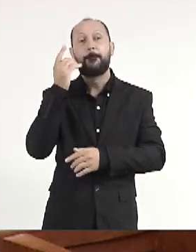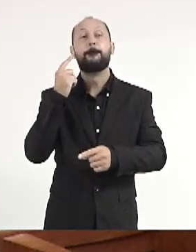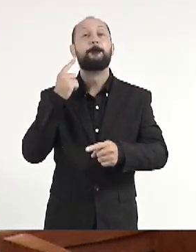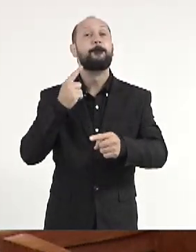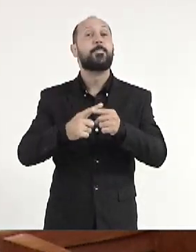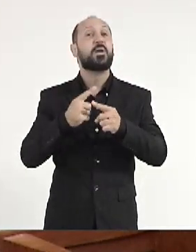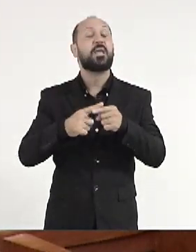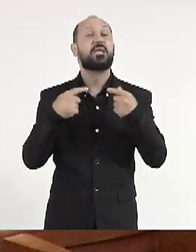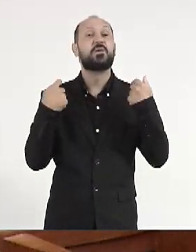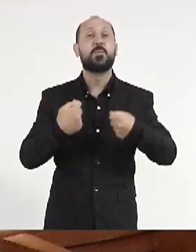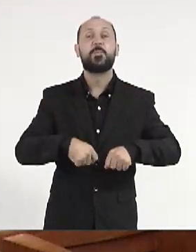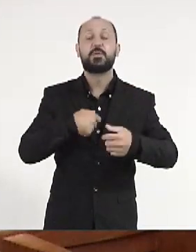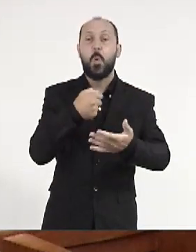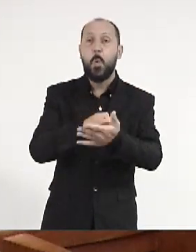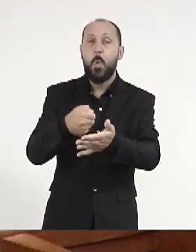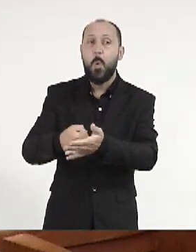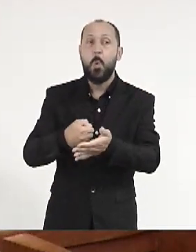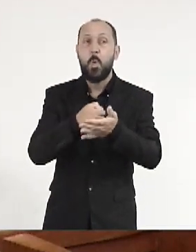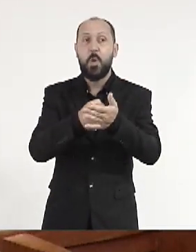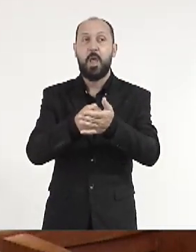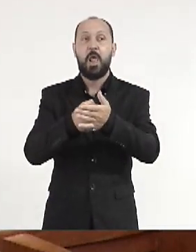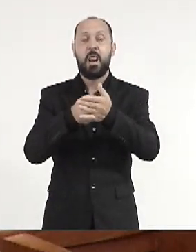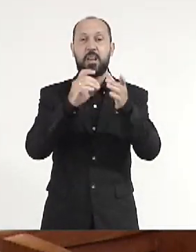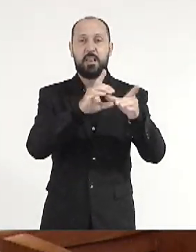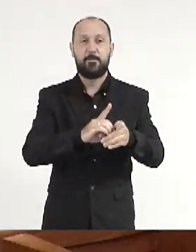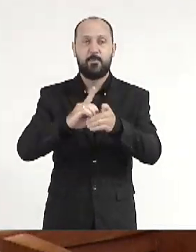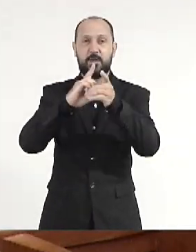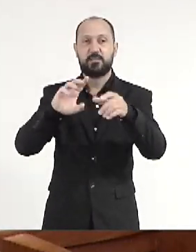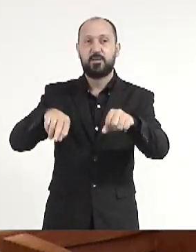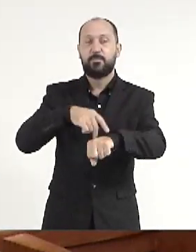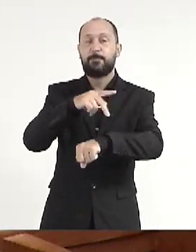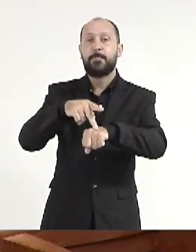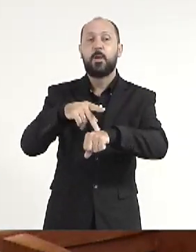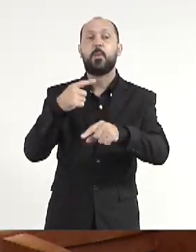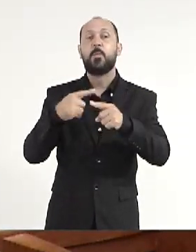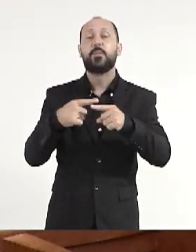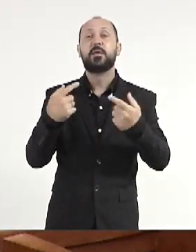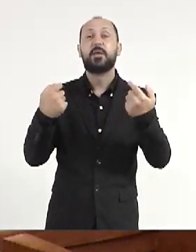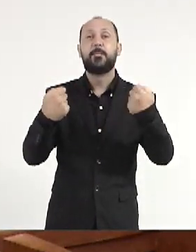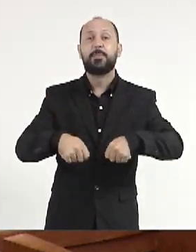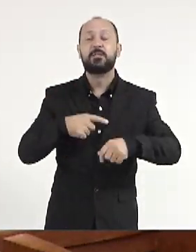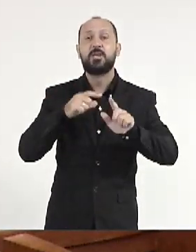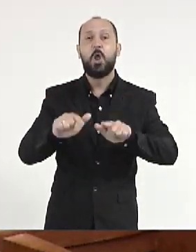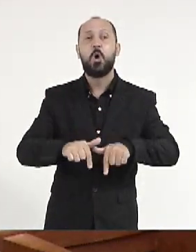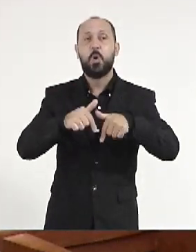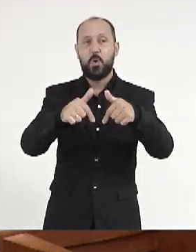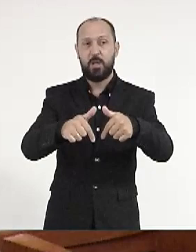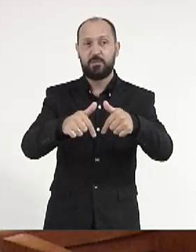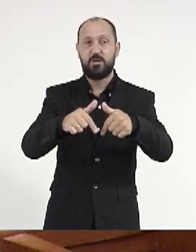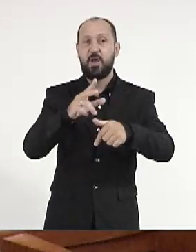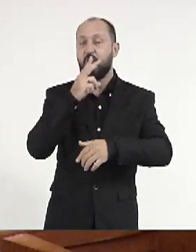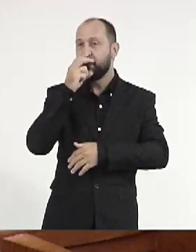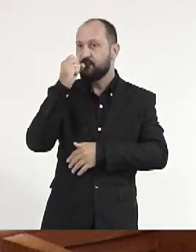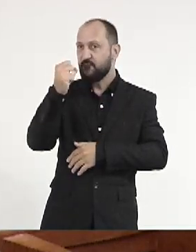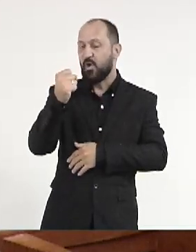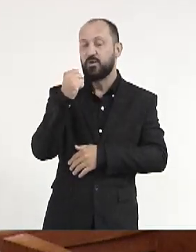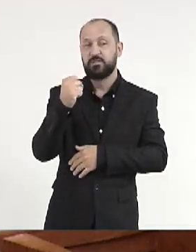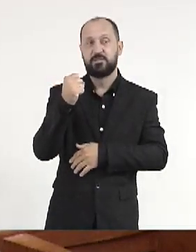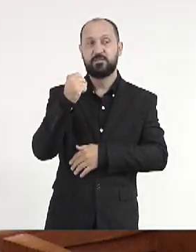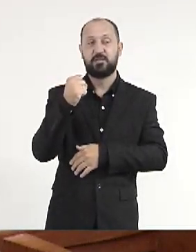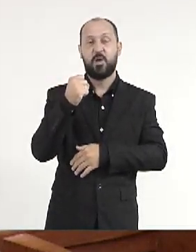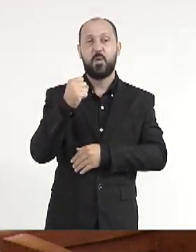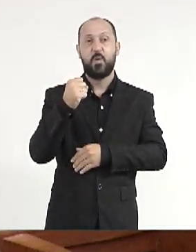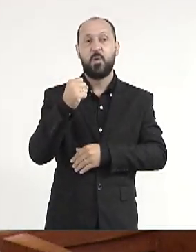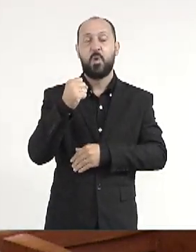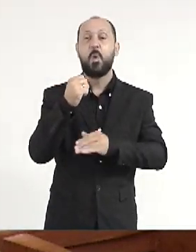que nós precisamos garantir democracia no país. Por que nós precisamos lutar com todas as forças contra